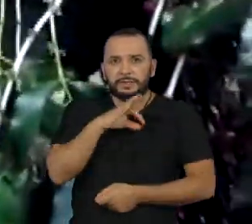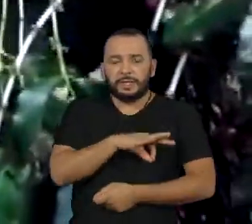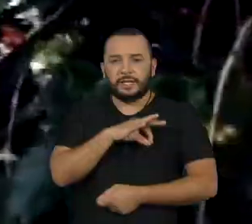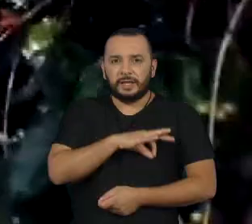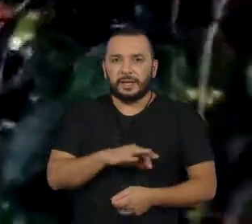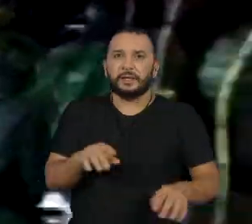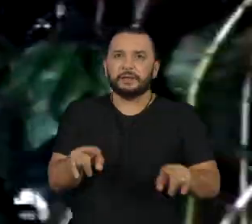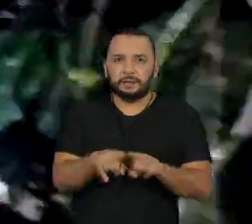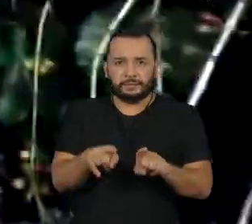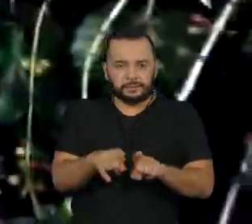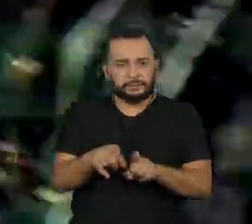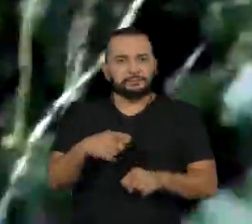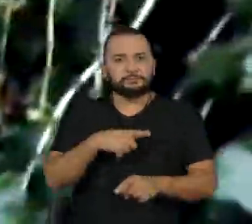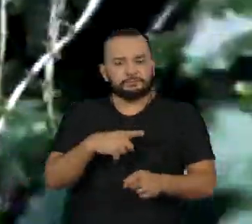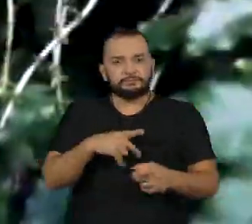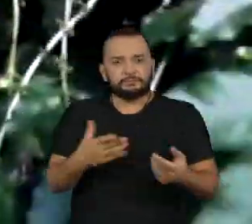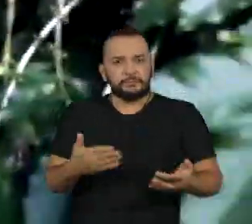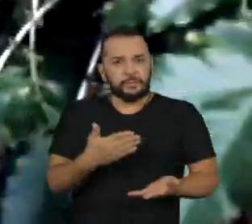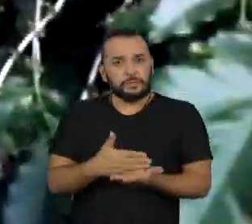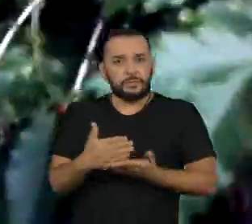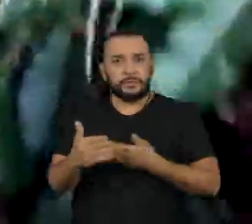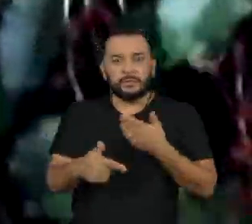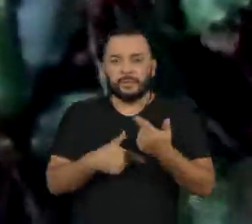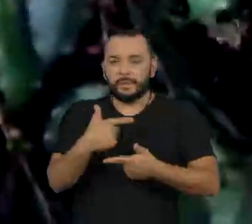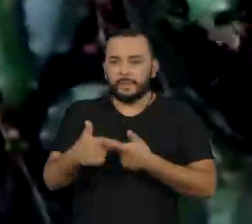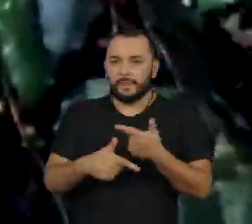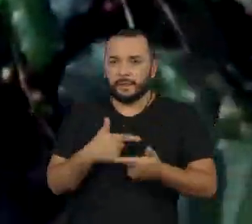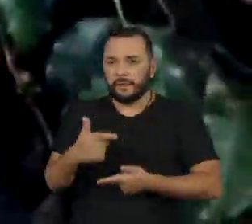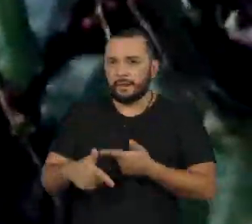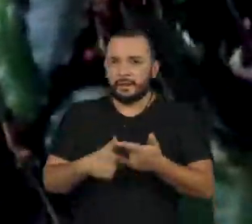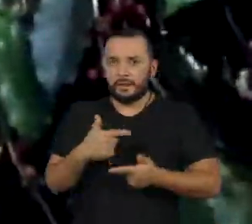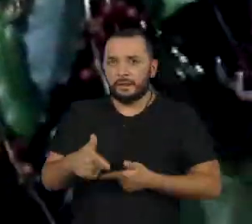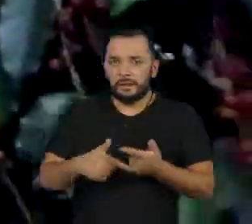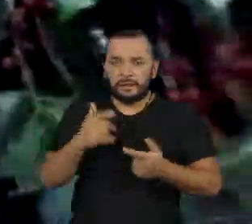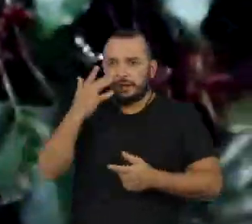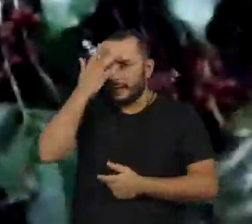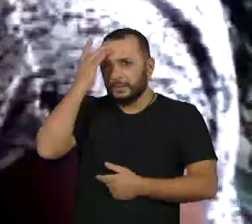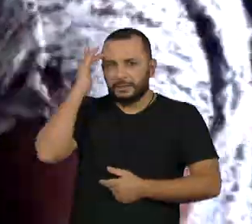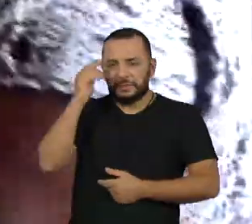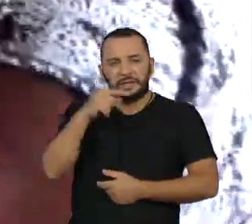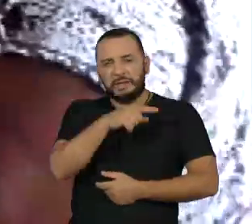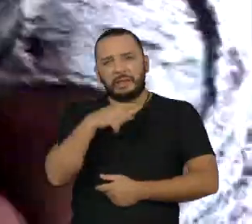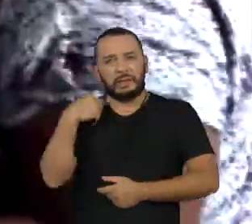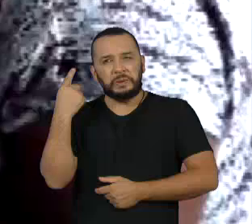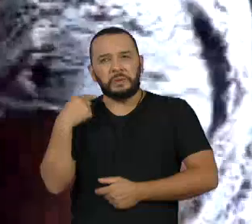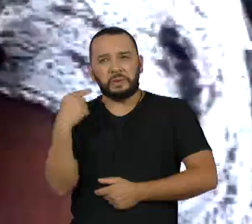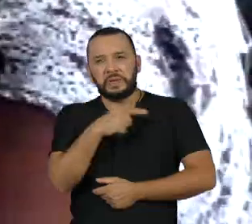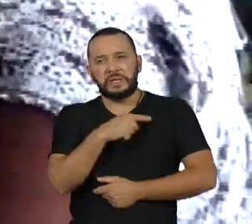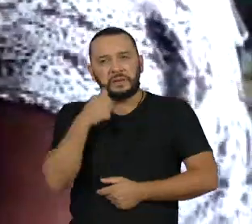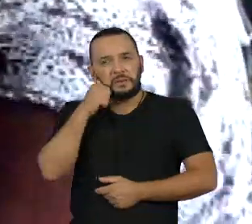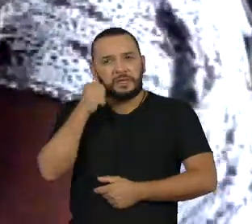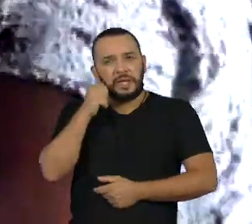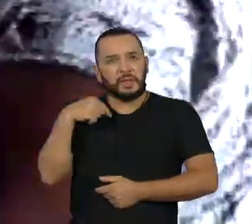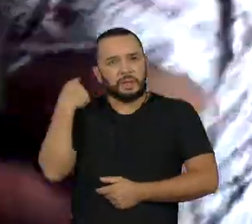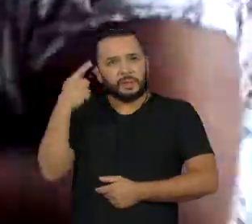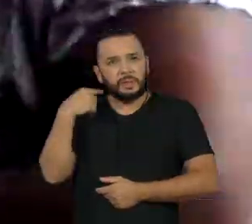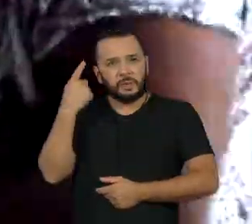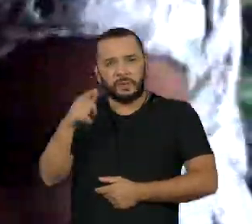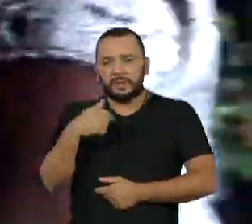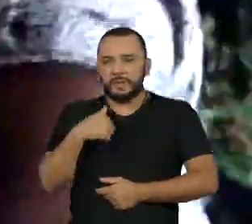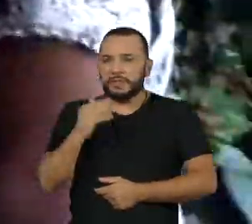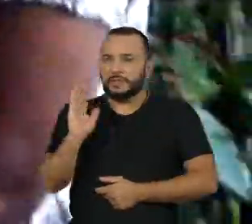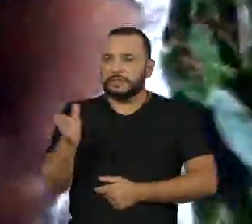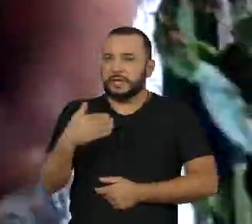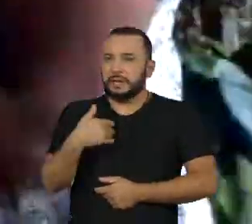gente iniciou a atividade e o pessoal nos chamavam de doidas, né? Tem um monte de doida aí medindo árvores,